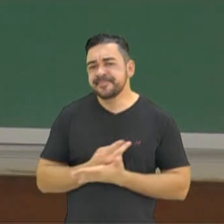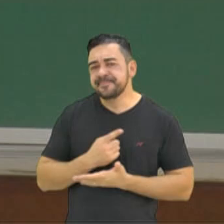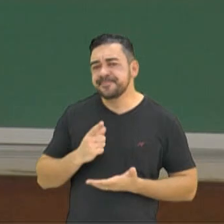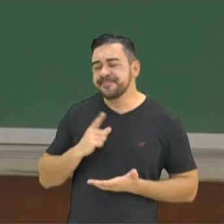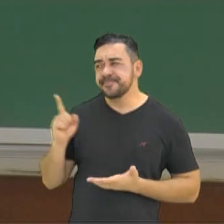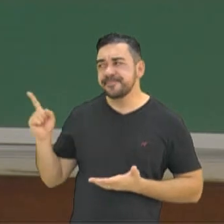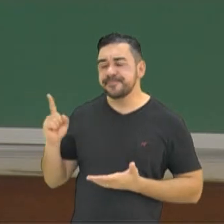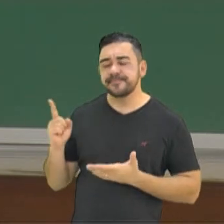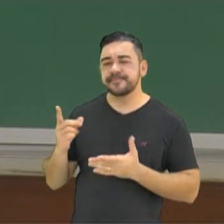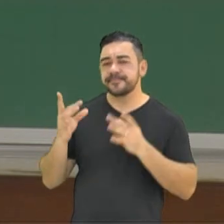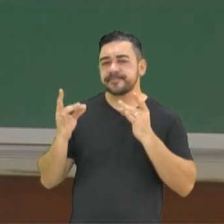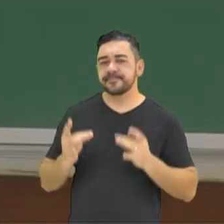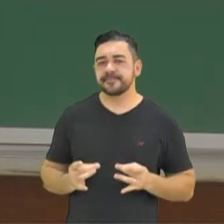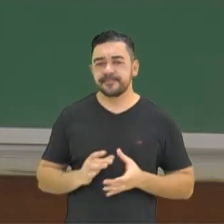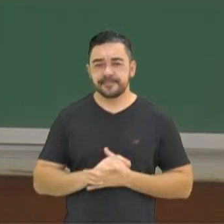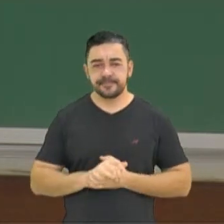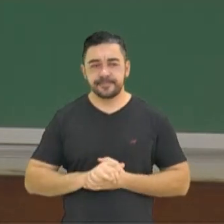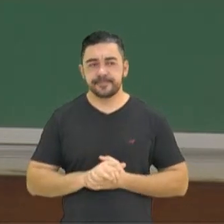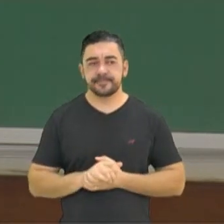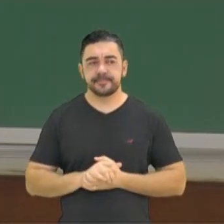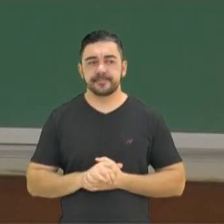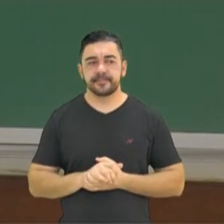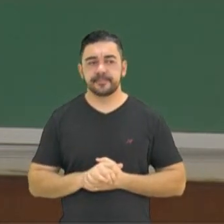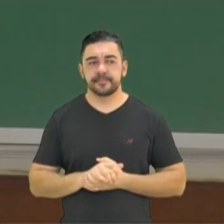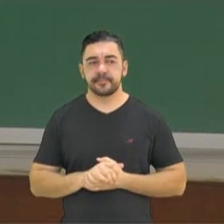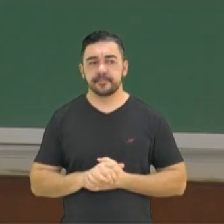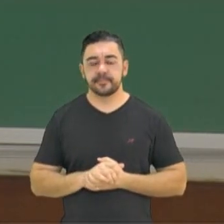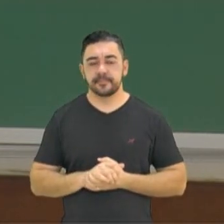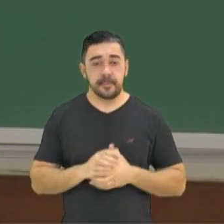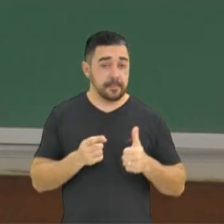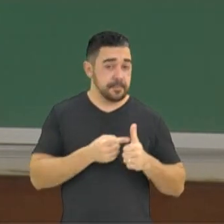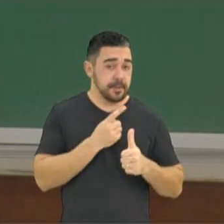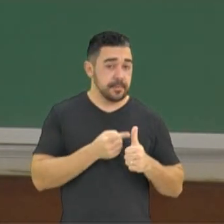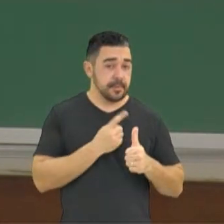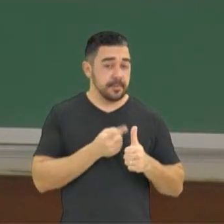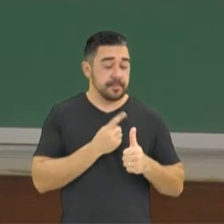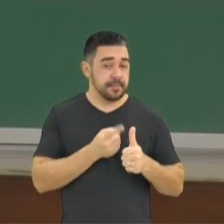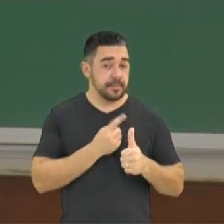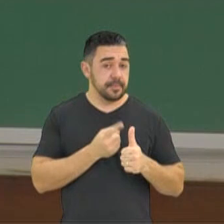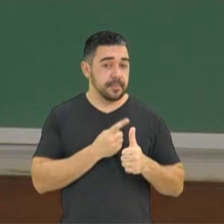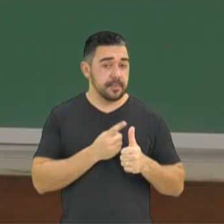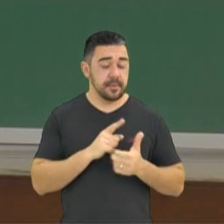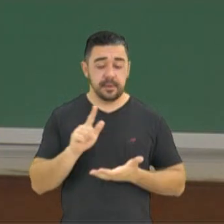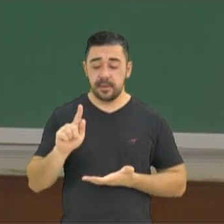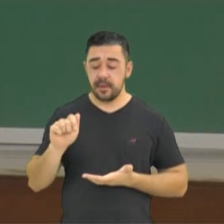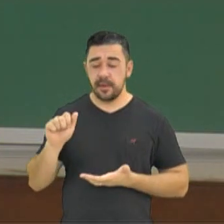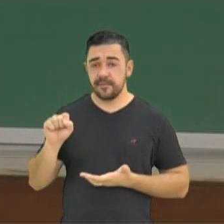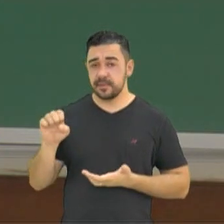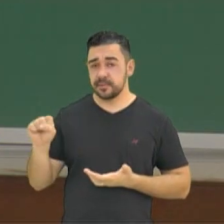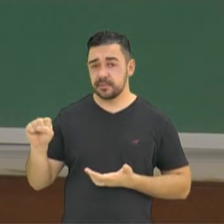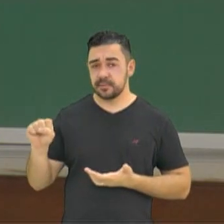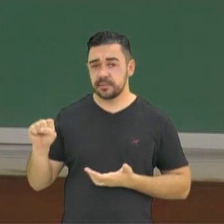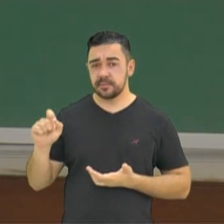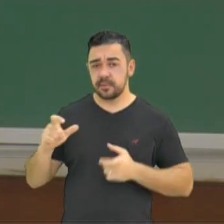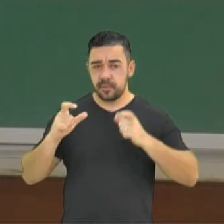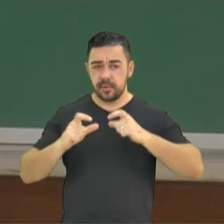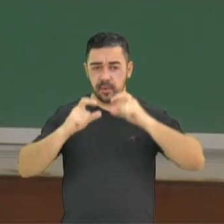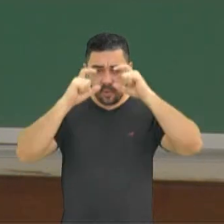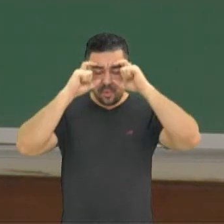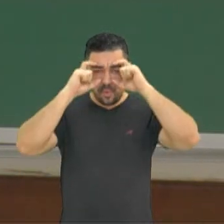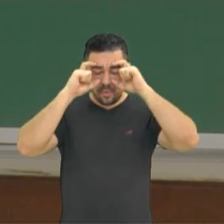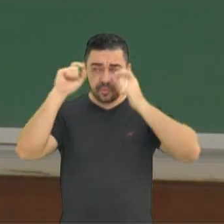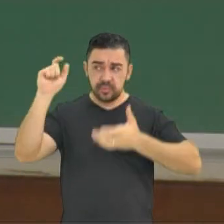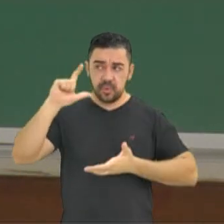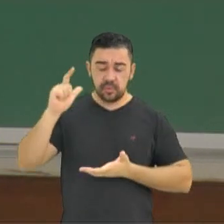tem nessa descrição? Então, o primeiro erro ali é Gafas de sol. Então, é uma